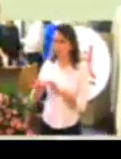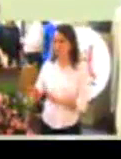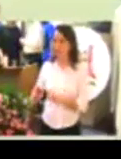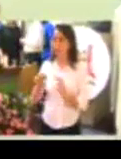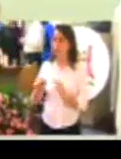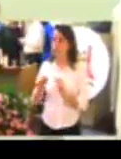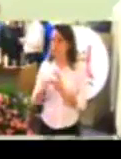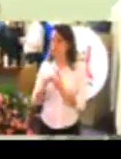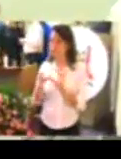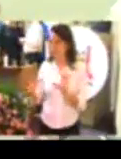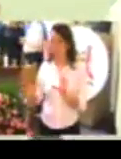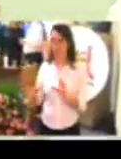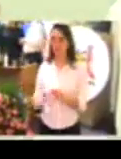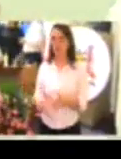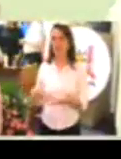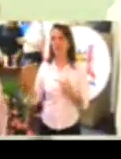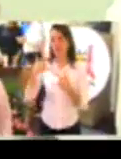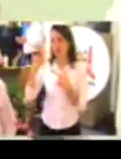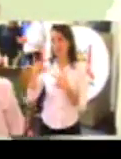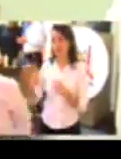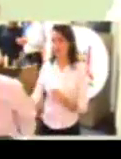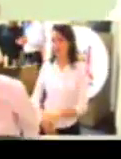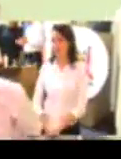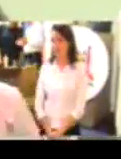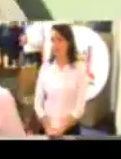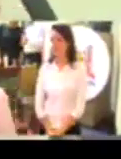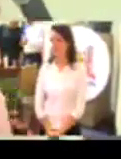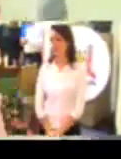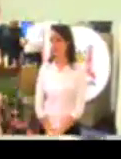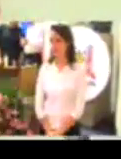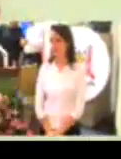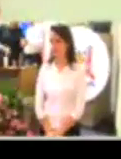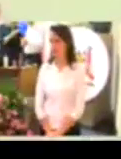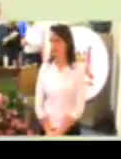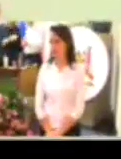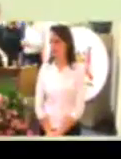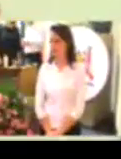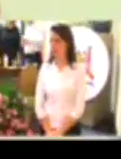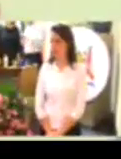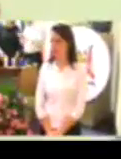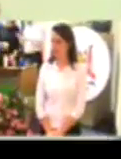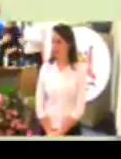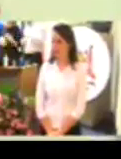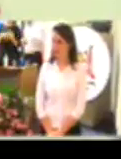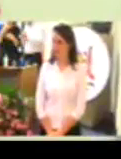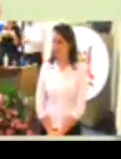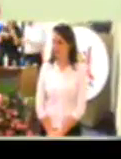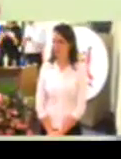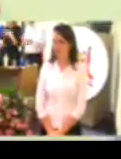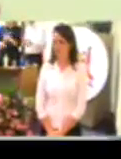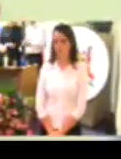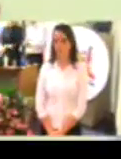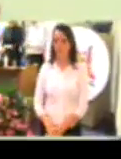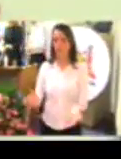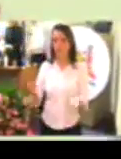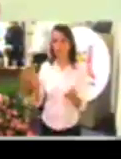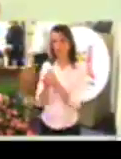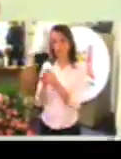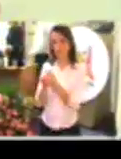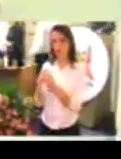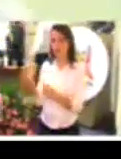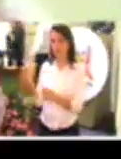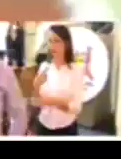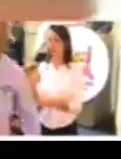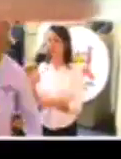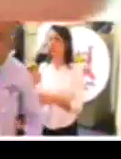uma inauguração nesse momento, mas todas as autoridades estão convidadas para se juntarem aos que aqui vão